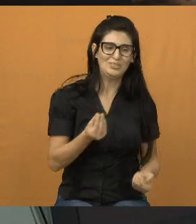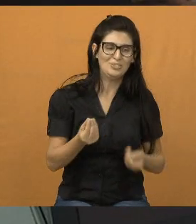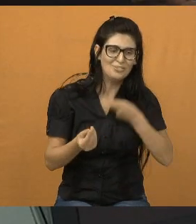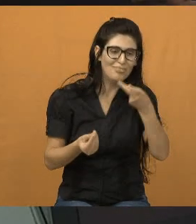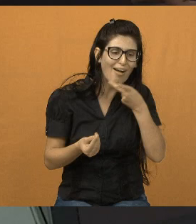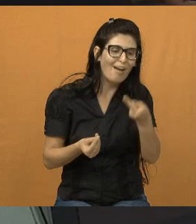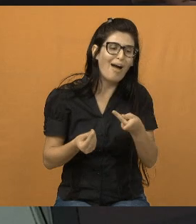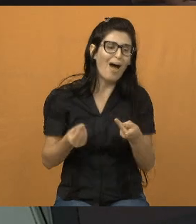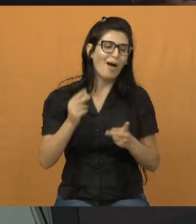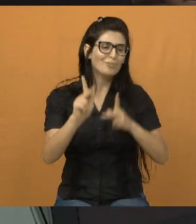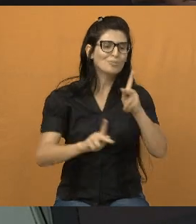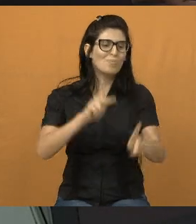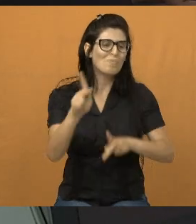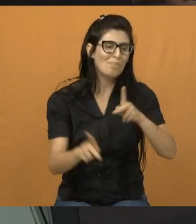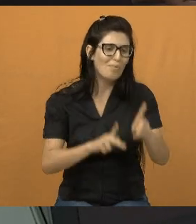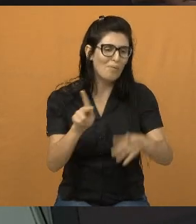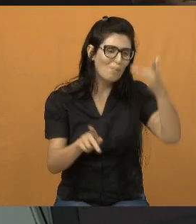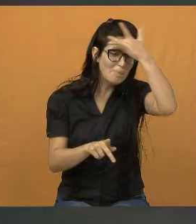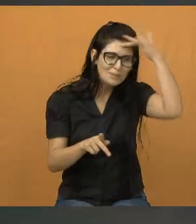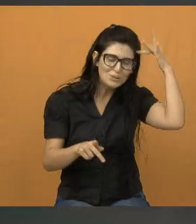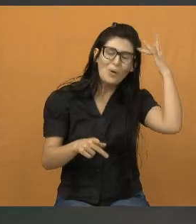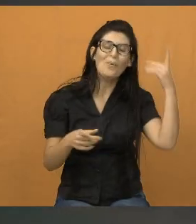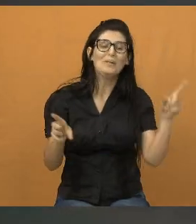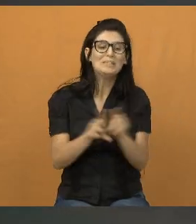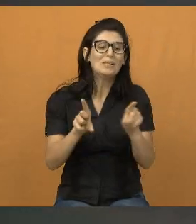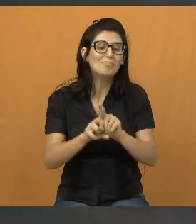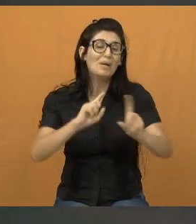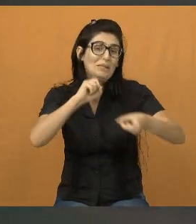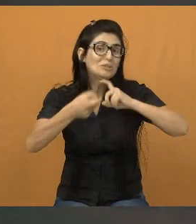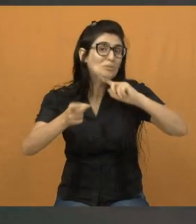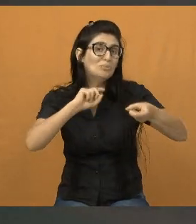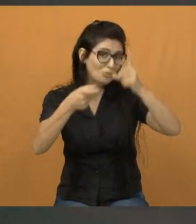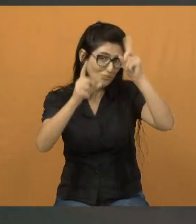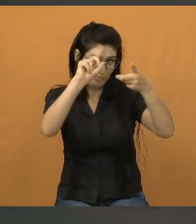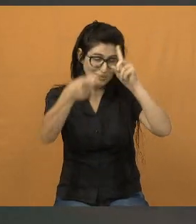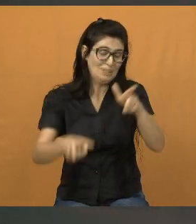fazer tirar as dúvidas, porque está bem esclarecido.